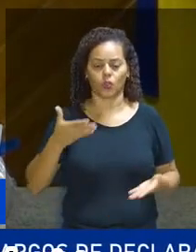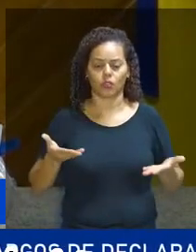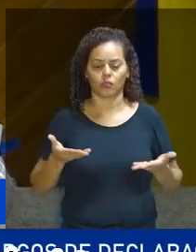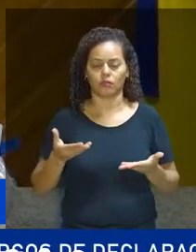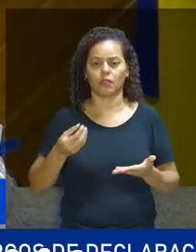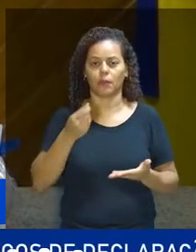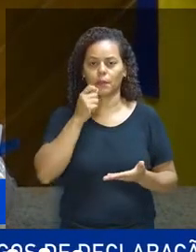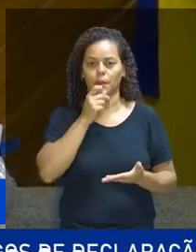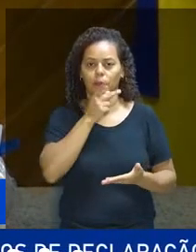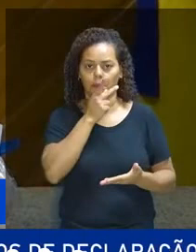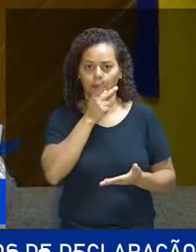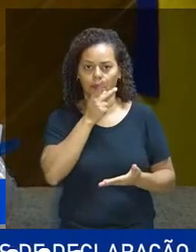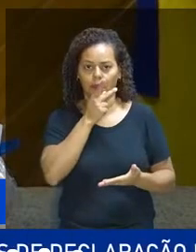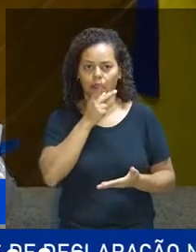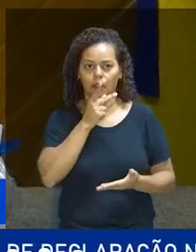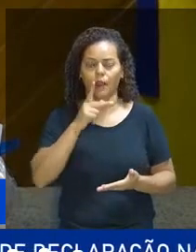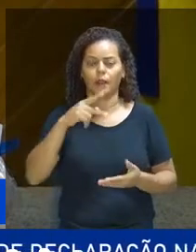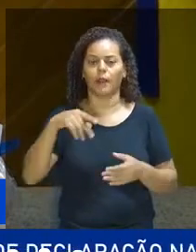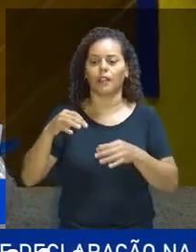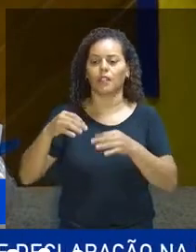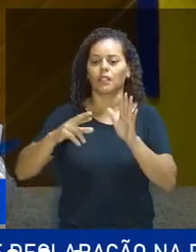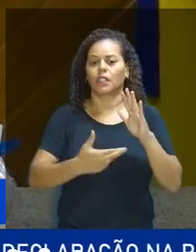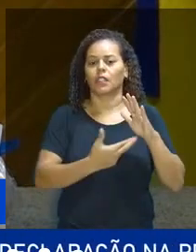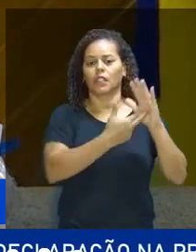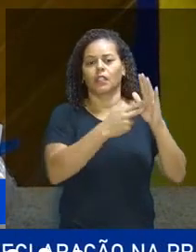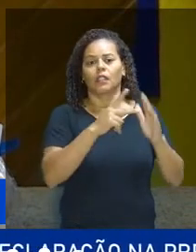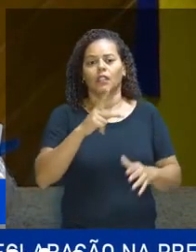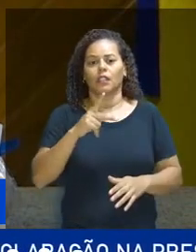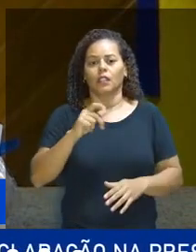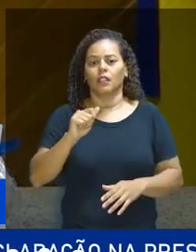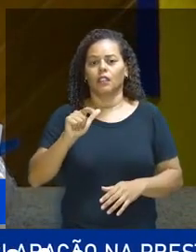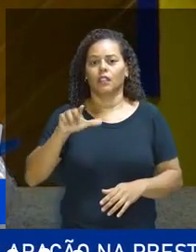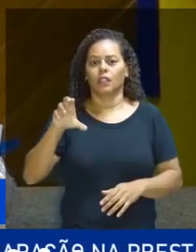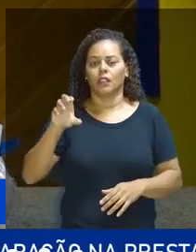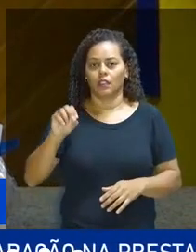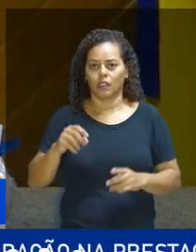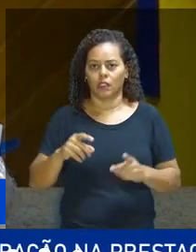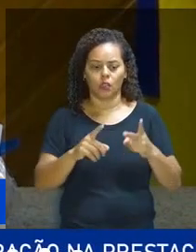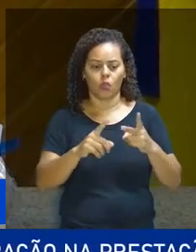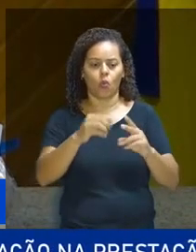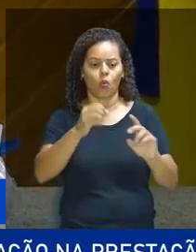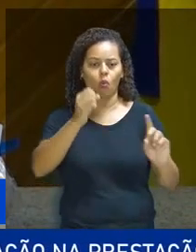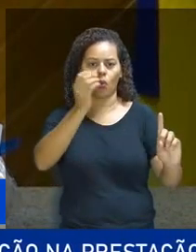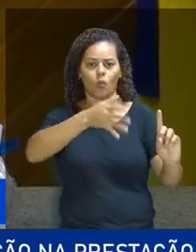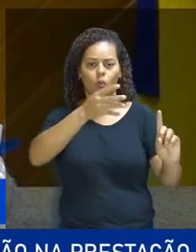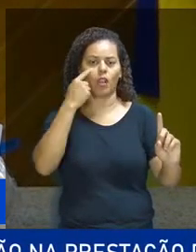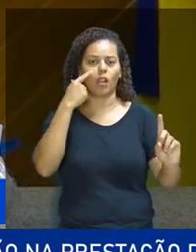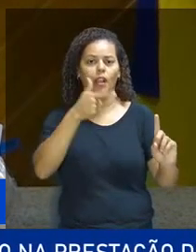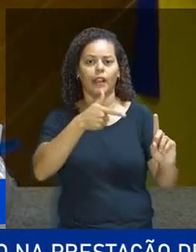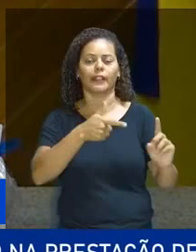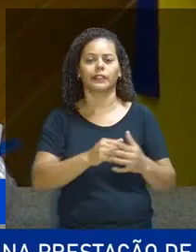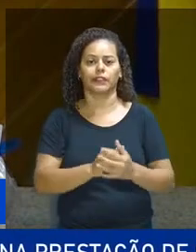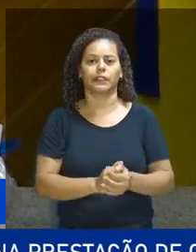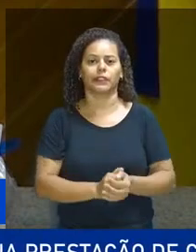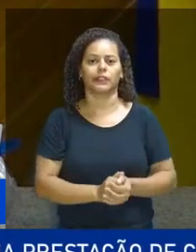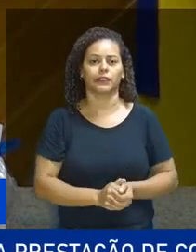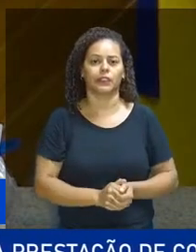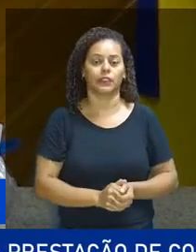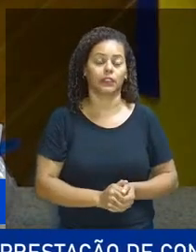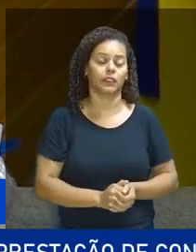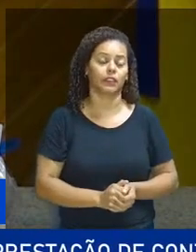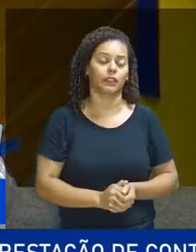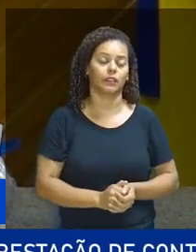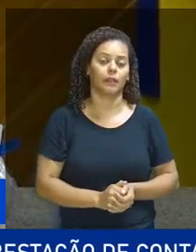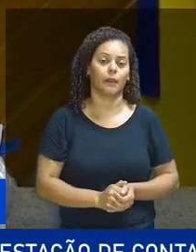Macapá, relator juiz Paulo Madeira, o embargante é Giovanni Fernandes Lobato, o embargado é o Ministério Público